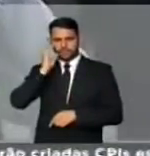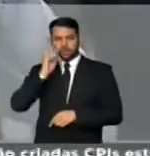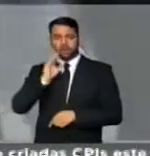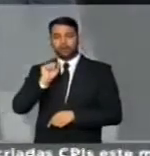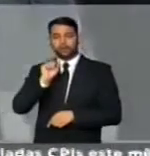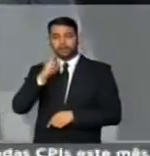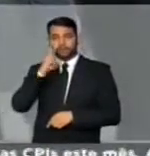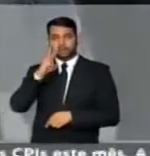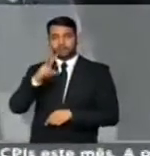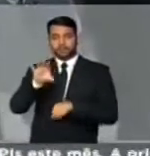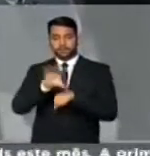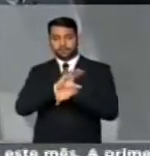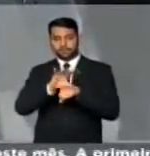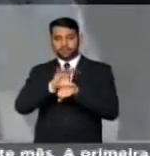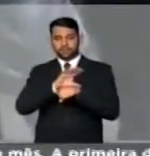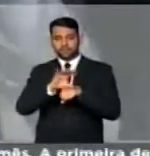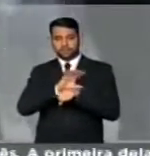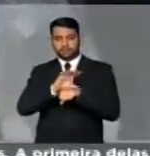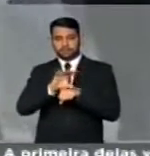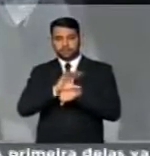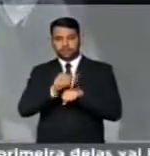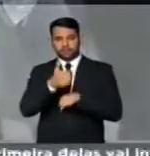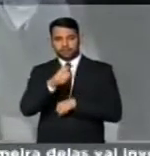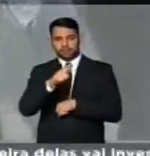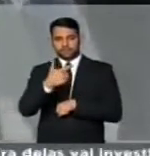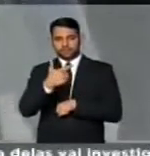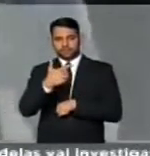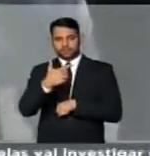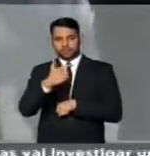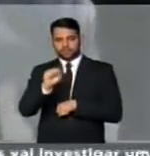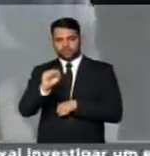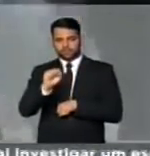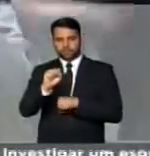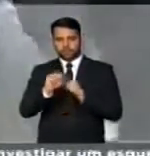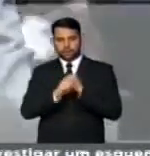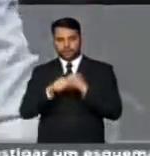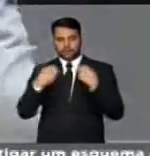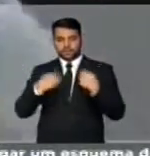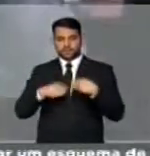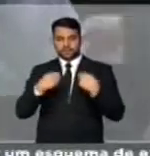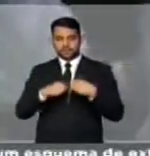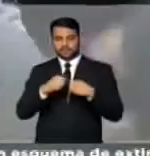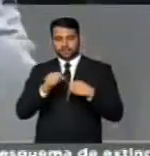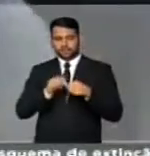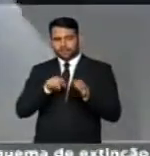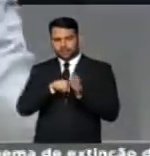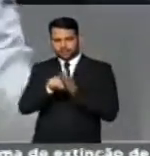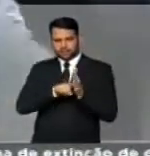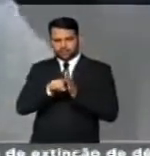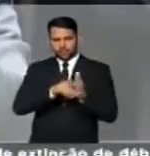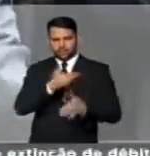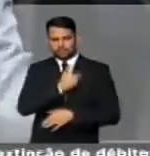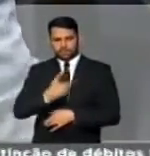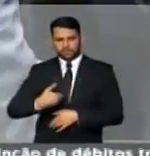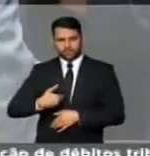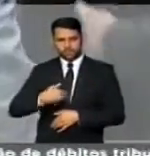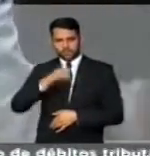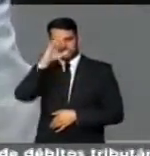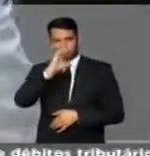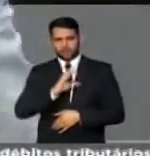que está previsto na Constituição, portanto, há 28 anos, que é a necessidade de uma auditoria pública e